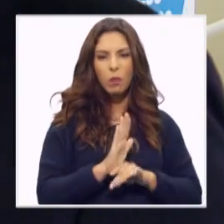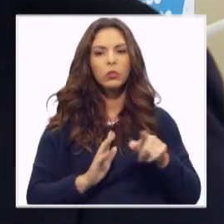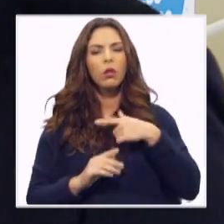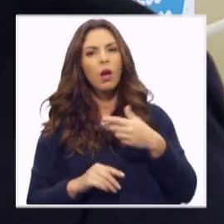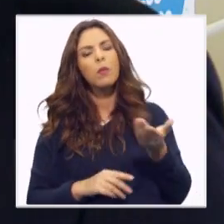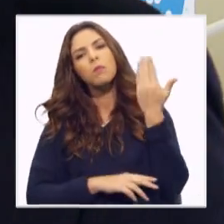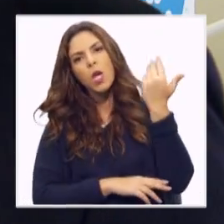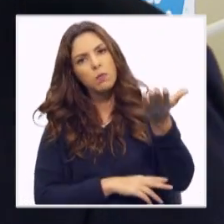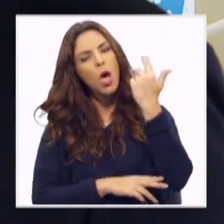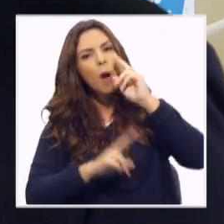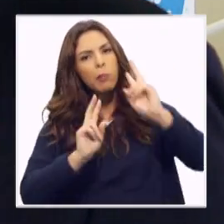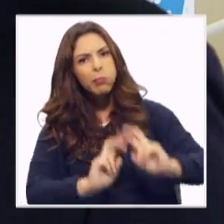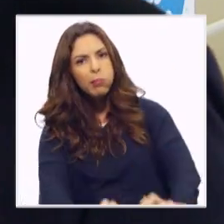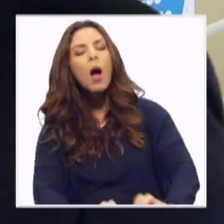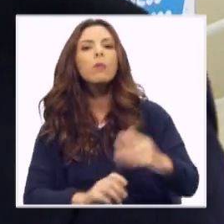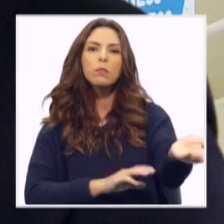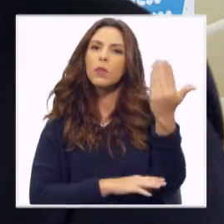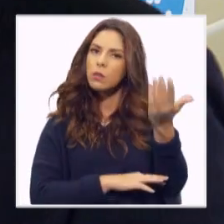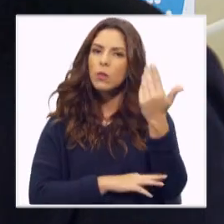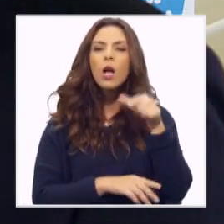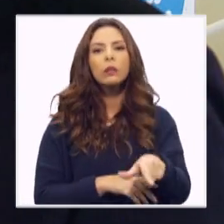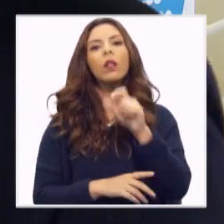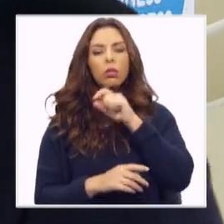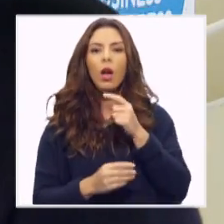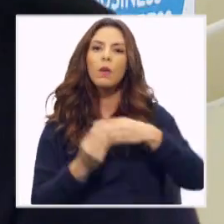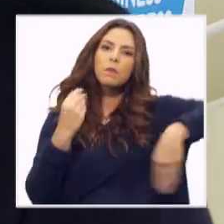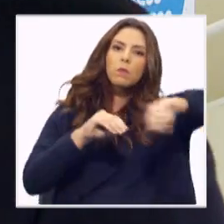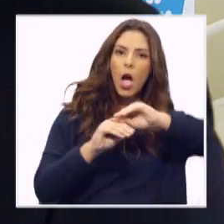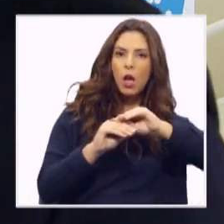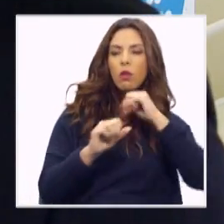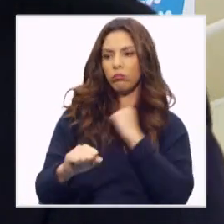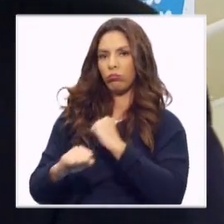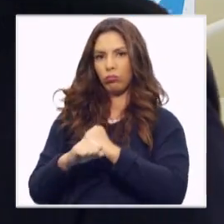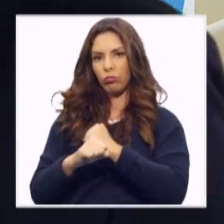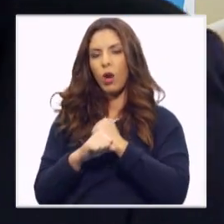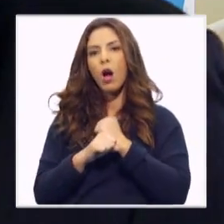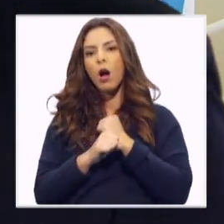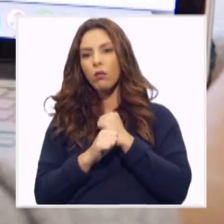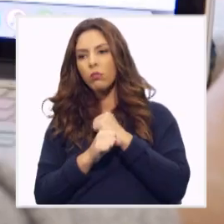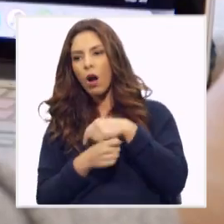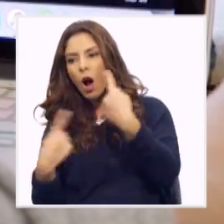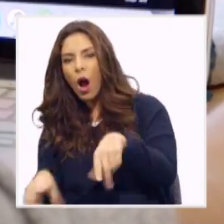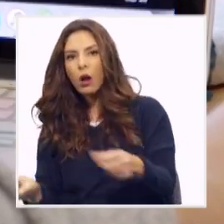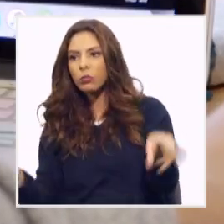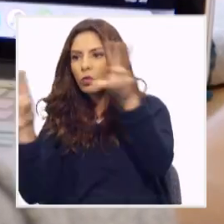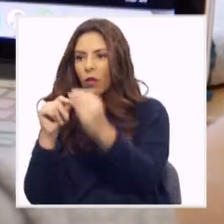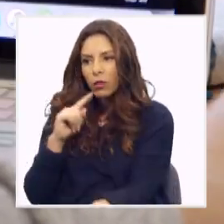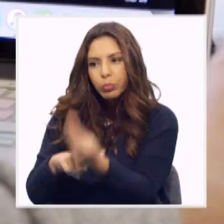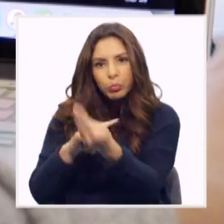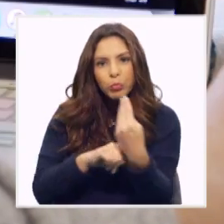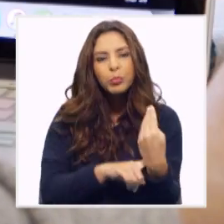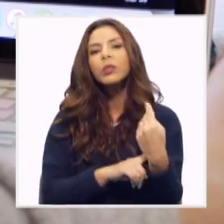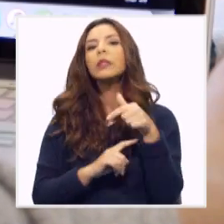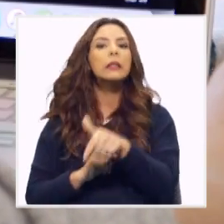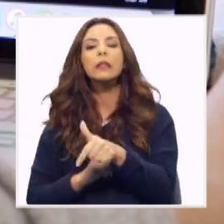explorar, não é? Portanto, e parte muito de ser complementado com um método de trabalho muito mais inovador, muito mais criativo, muito mais